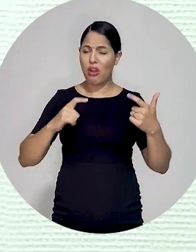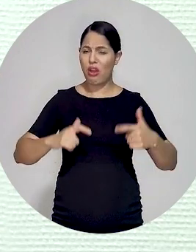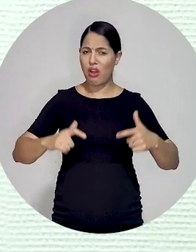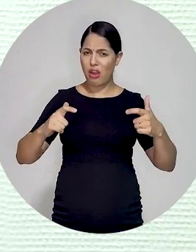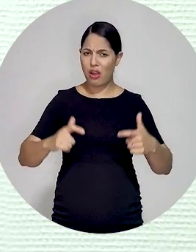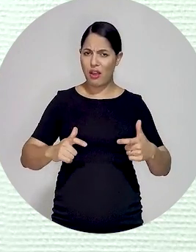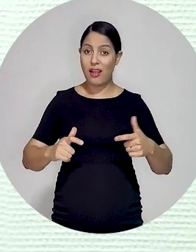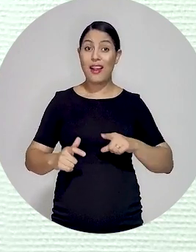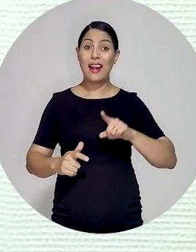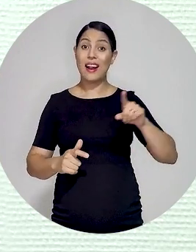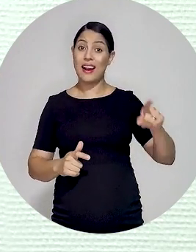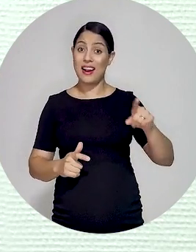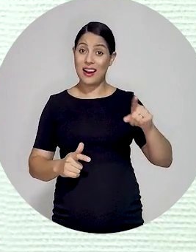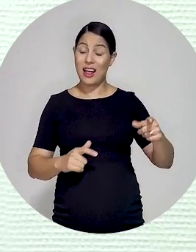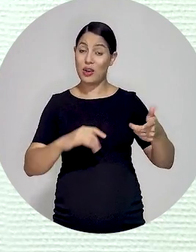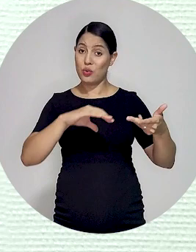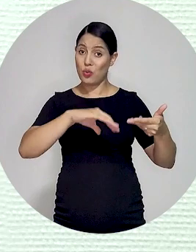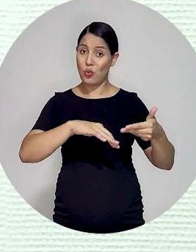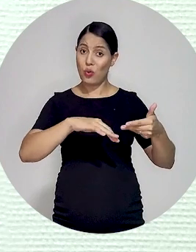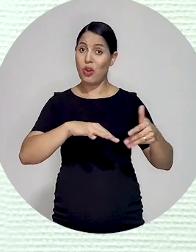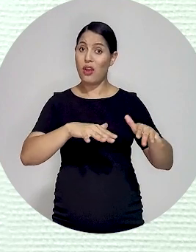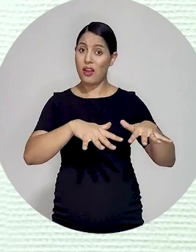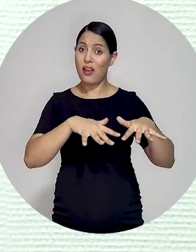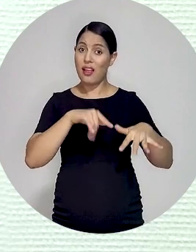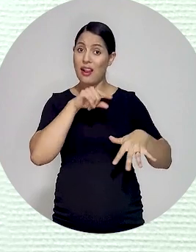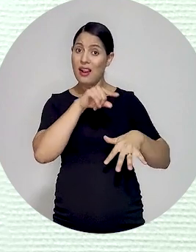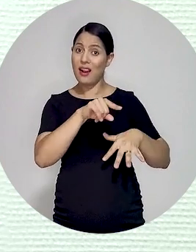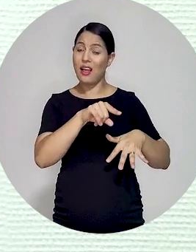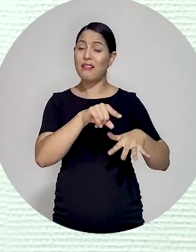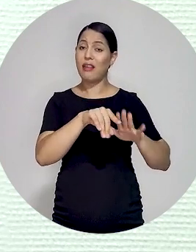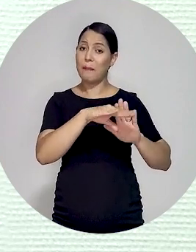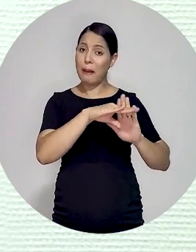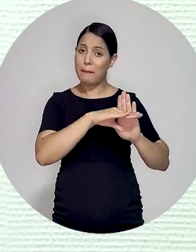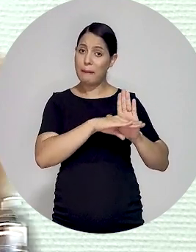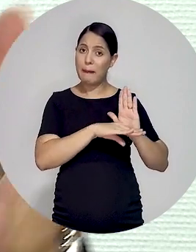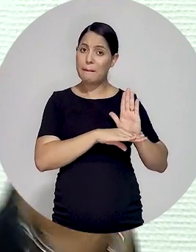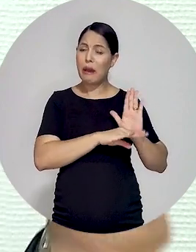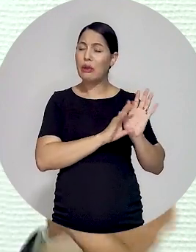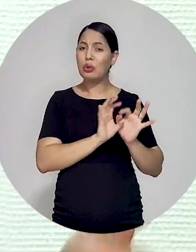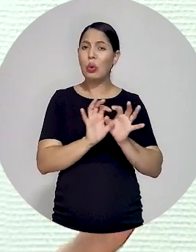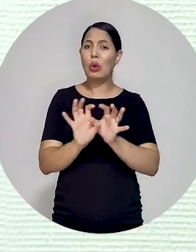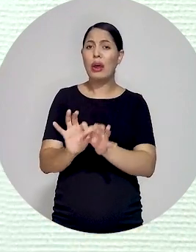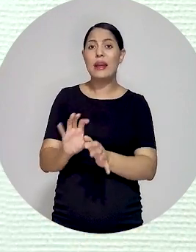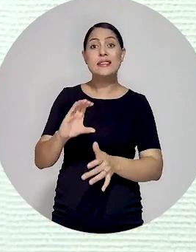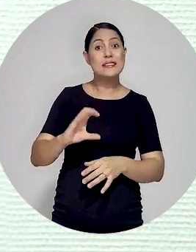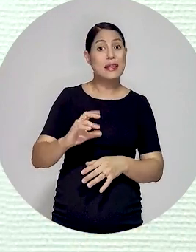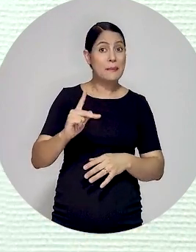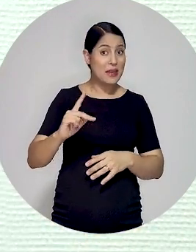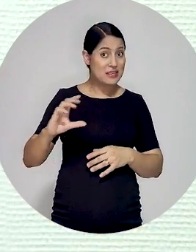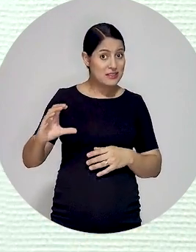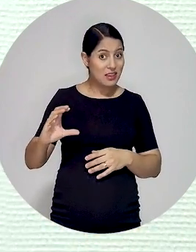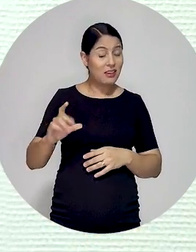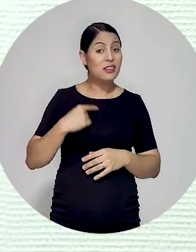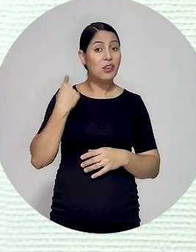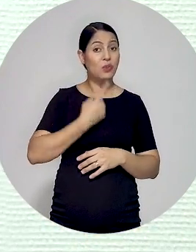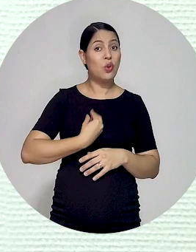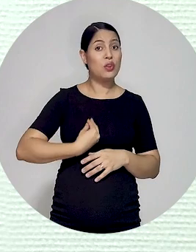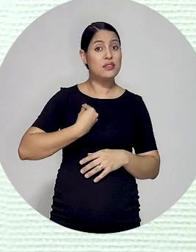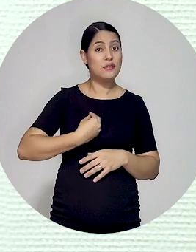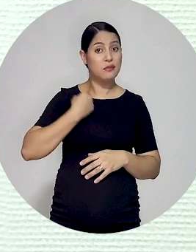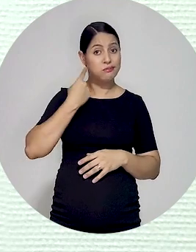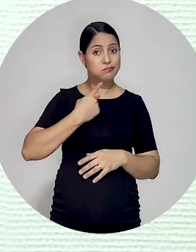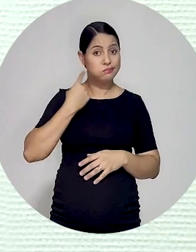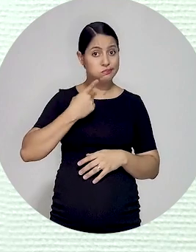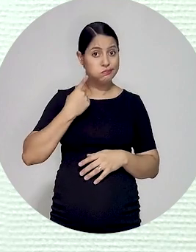estão tramitando no Congresso Nacional com alterações que dizem respeito ao próprio Código de Processo Civil e que, obviamente, dizem respeito